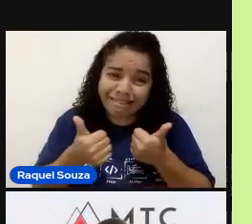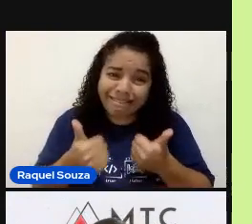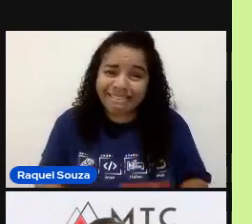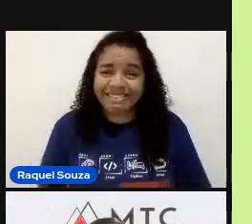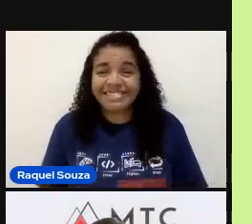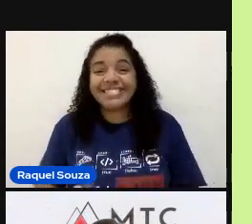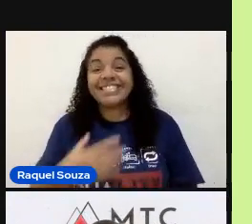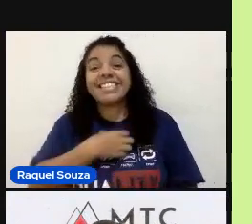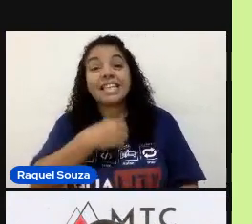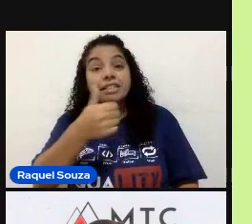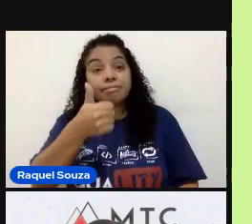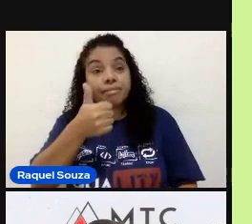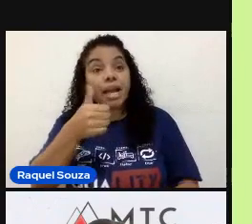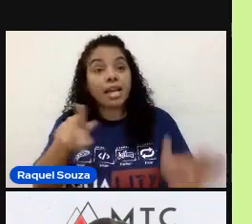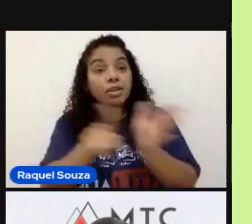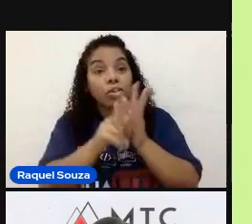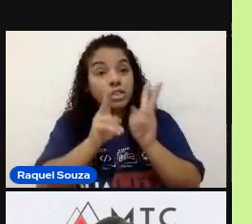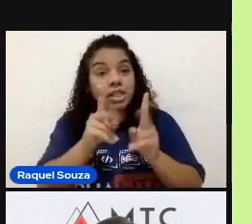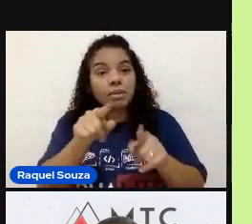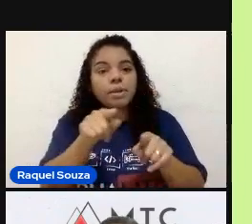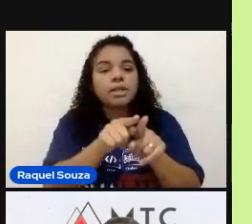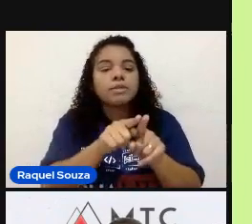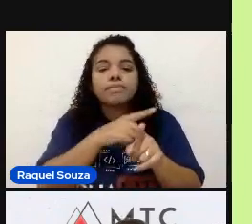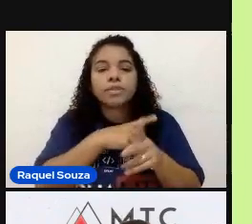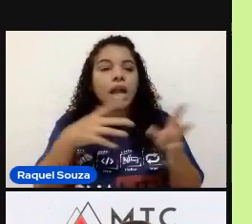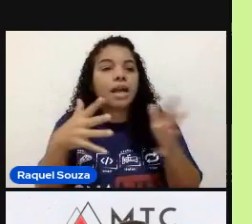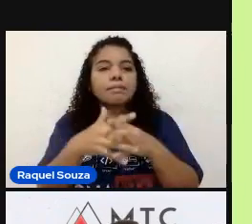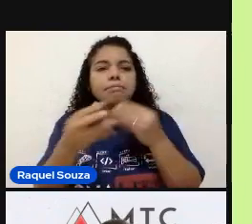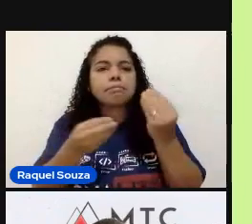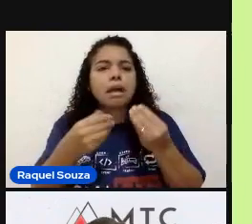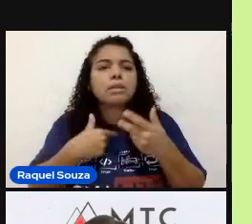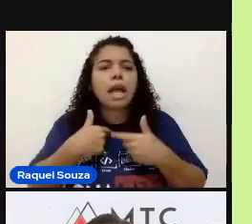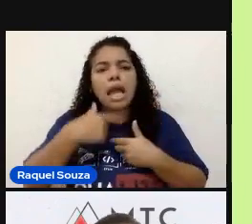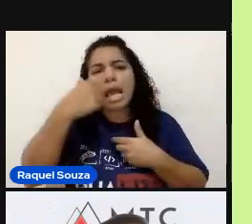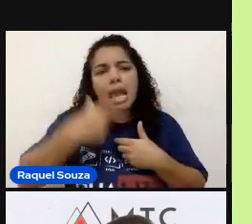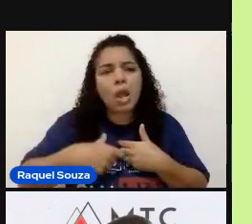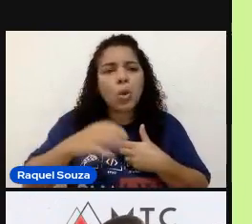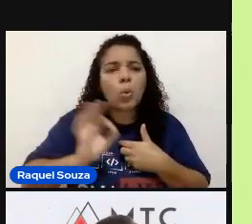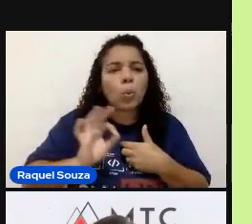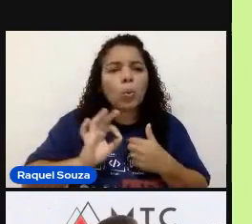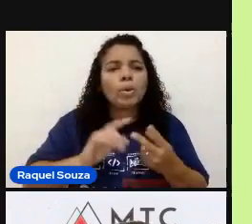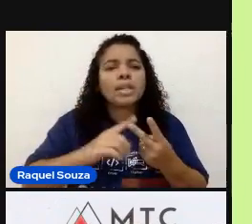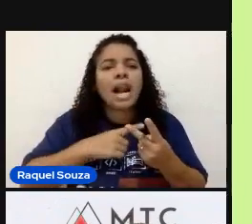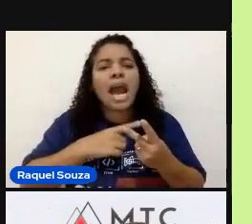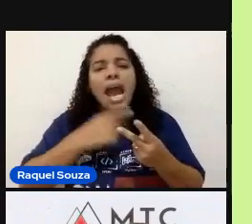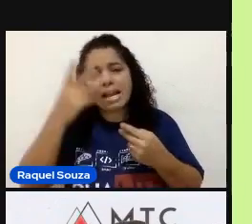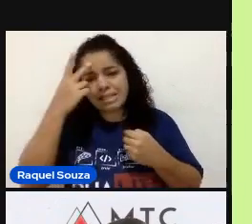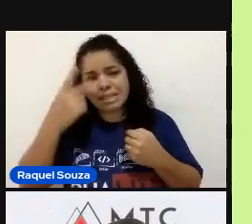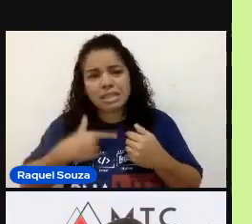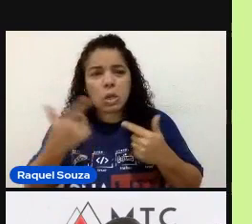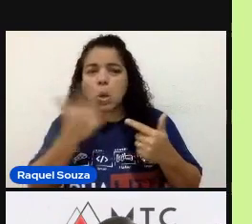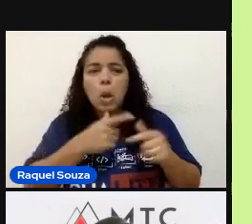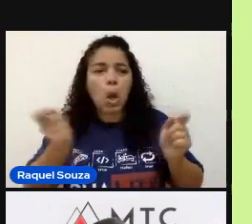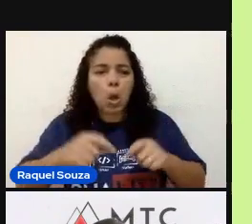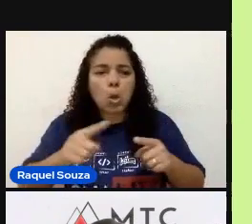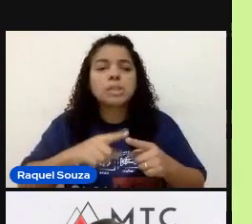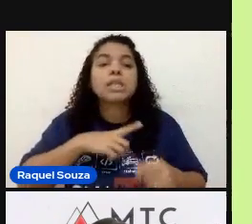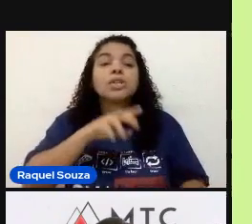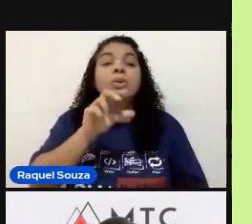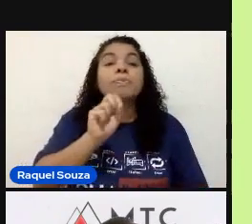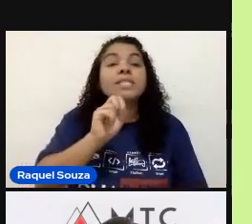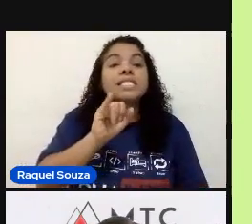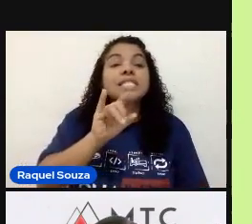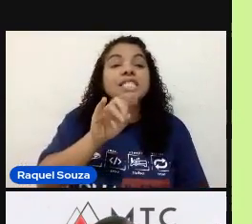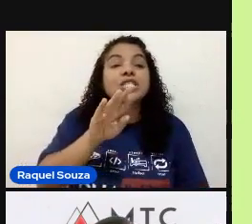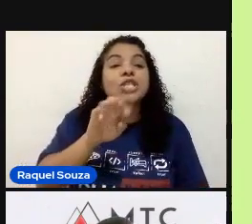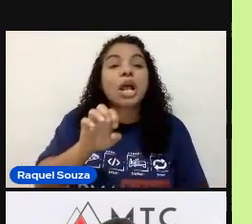Sentir-se bem consigo mesmo. Atrapalha muito isso. Ah, eu não sou nada, e começa a síndrome da impostora, que é outra história. E são